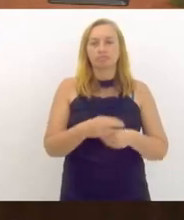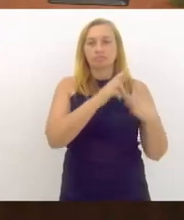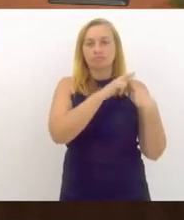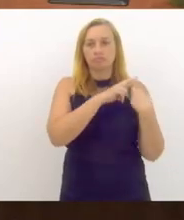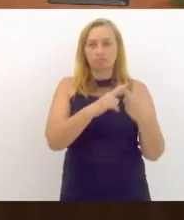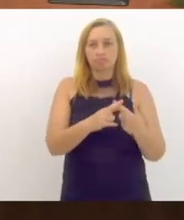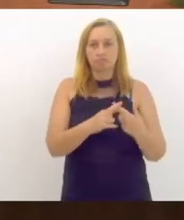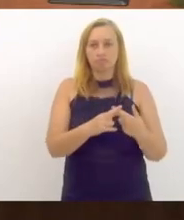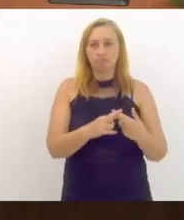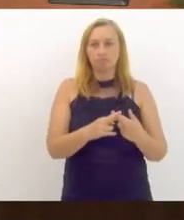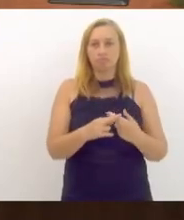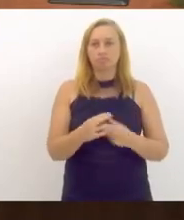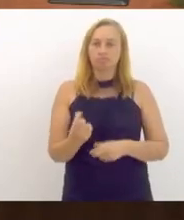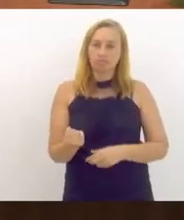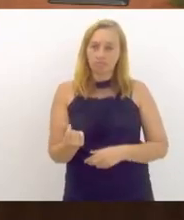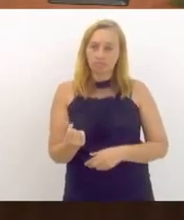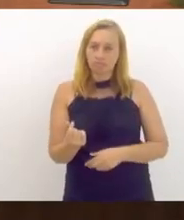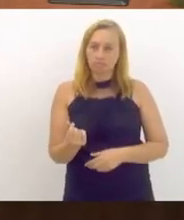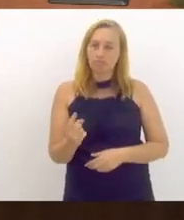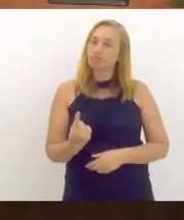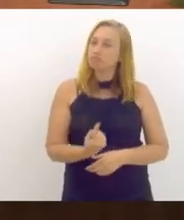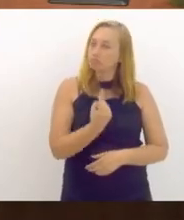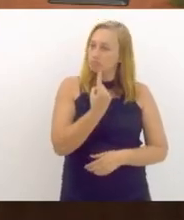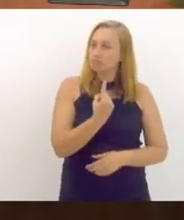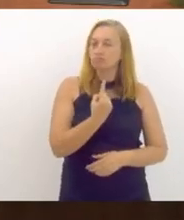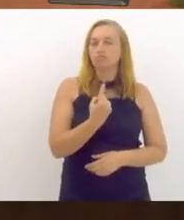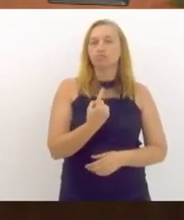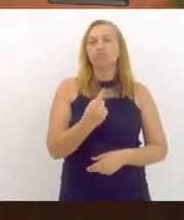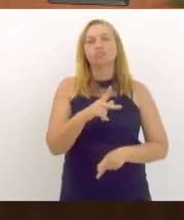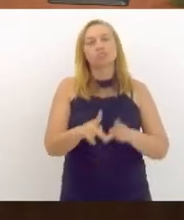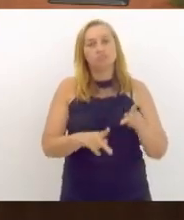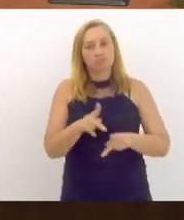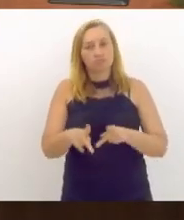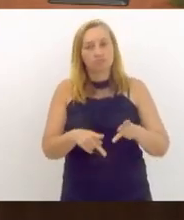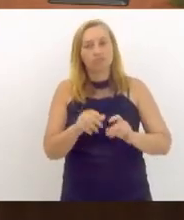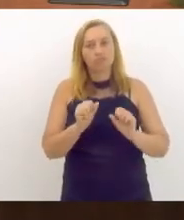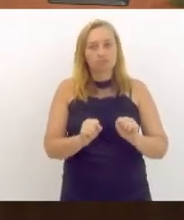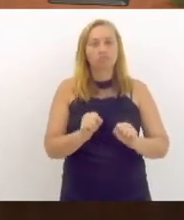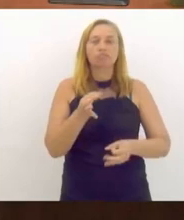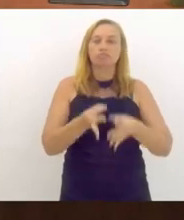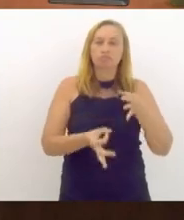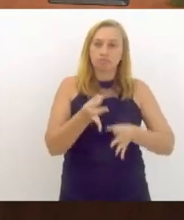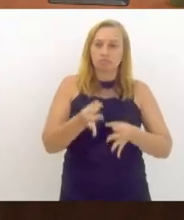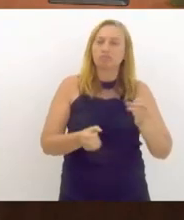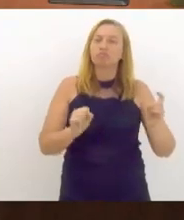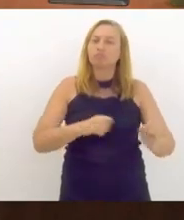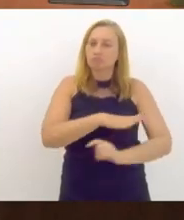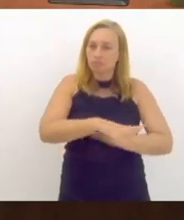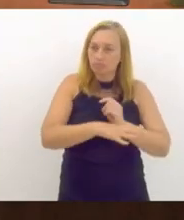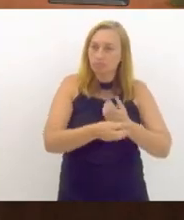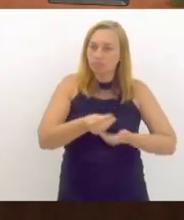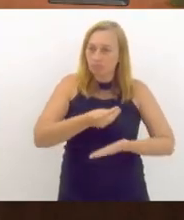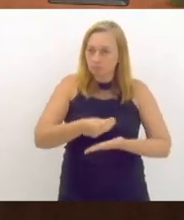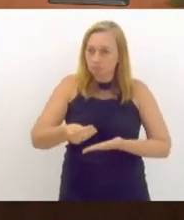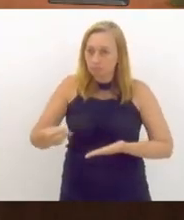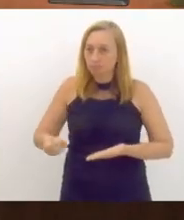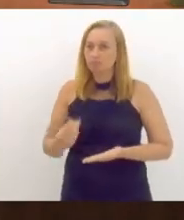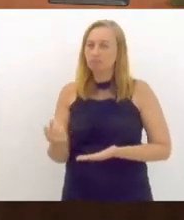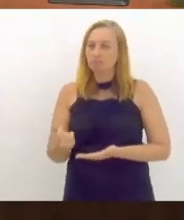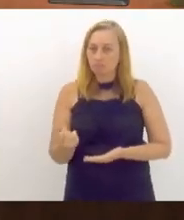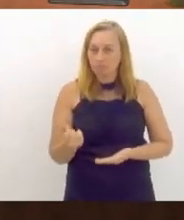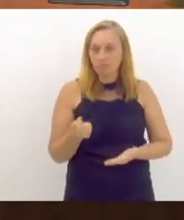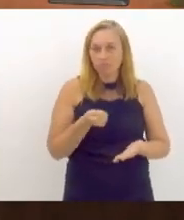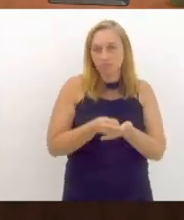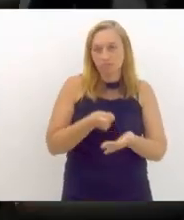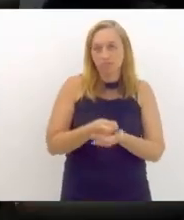de estabelecer a sua tarifa de forma a fazer com que a população possa ter justiça social na distribuição desses valores